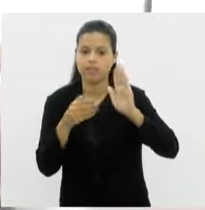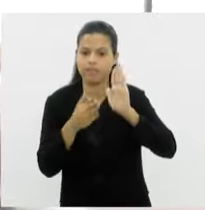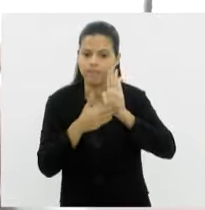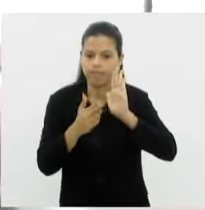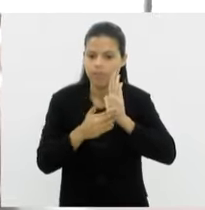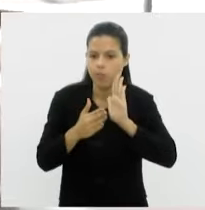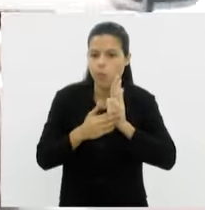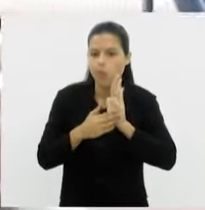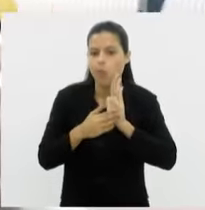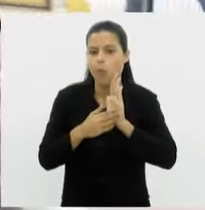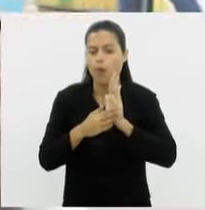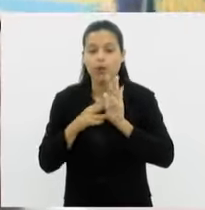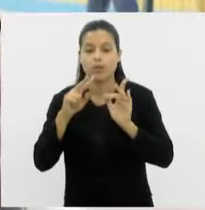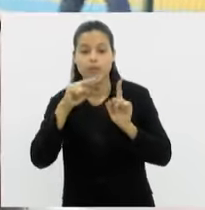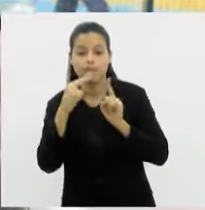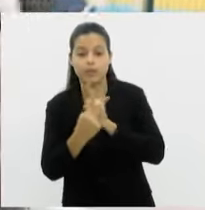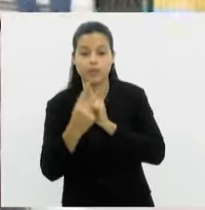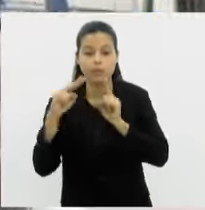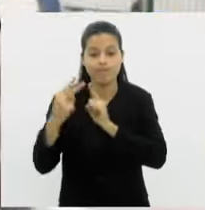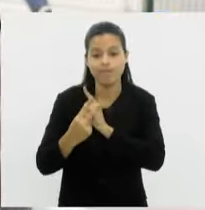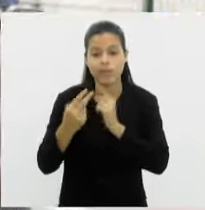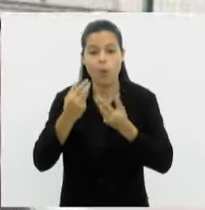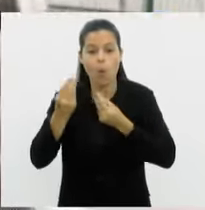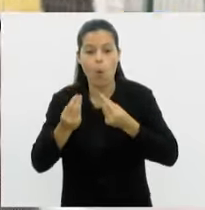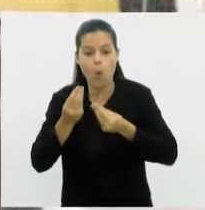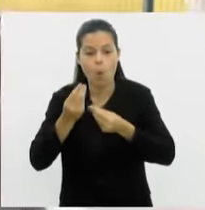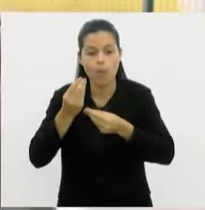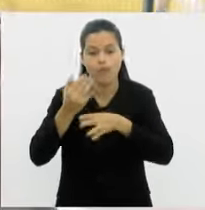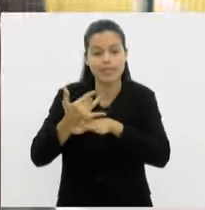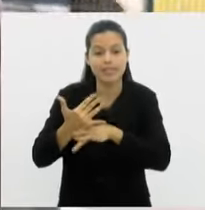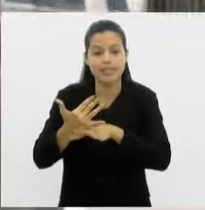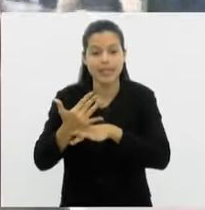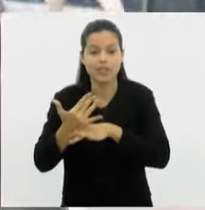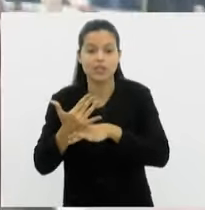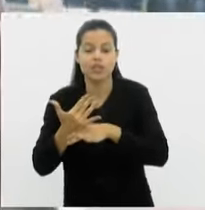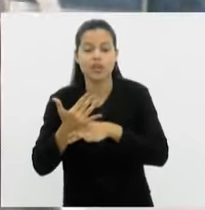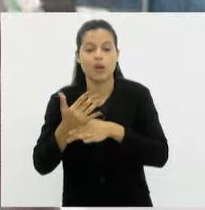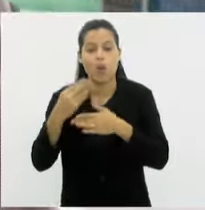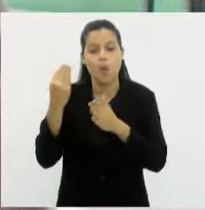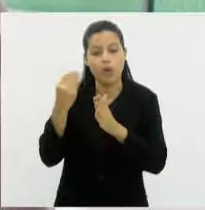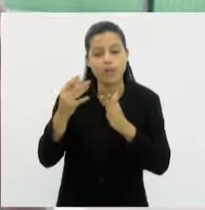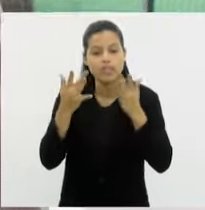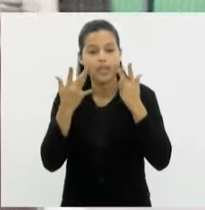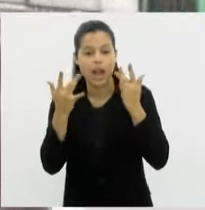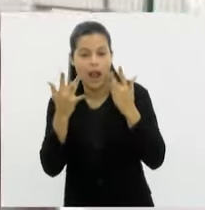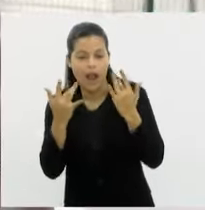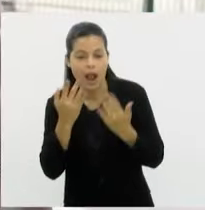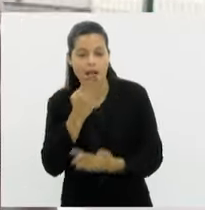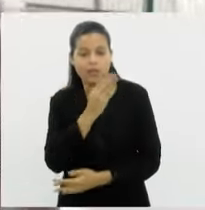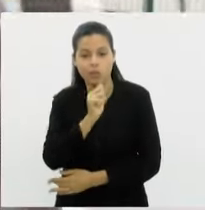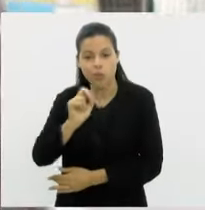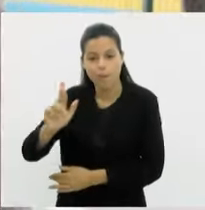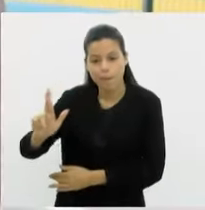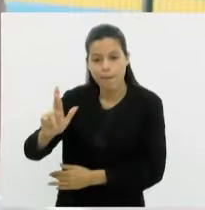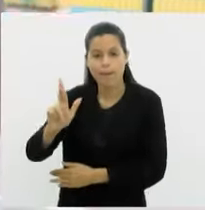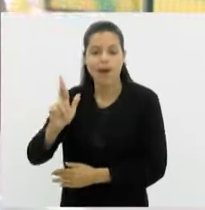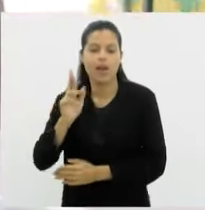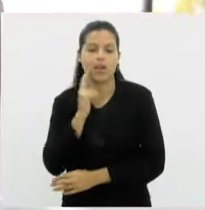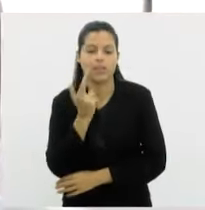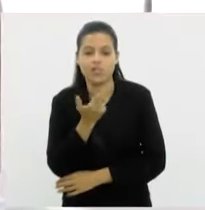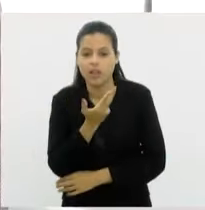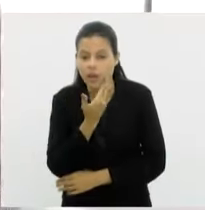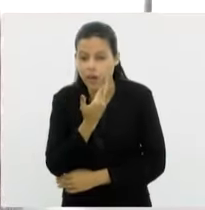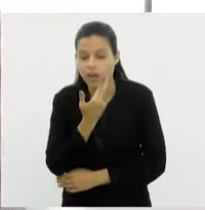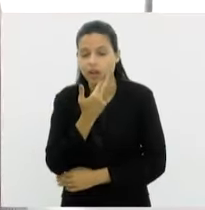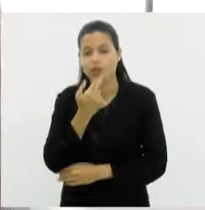inserções sob o ponto de vista de urbanidade. Quais serão? Teatros, bares, restaurantes, centros culturais, pequenos